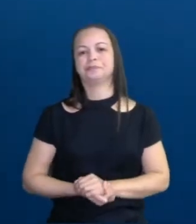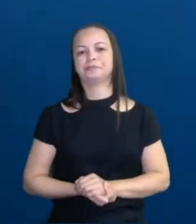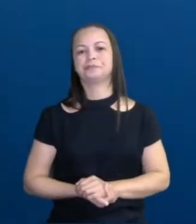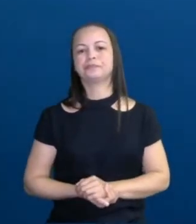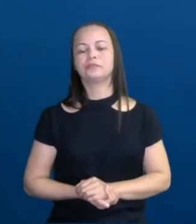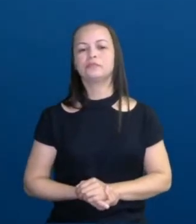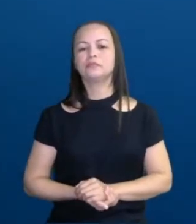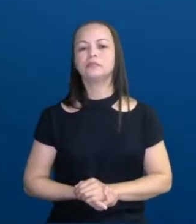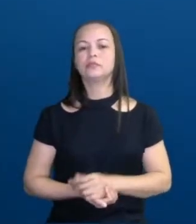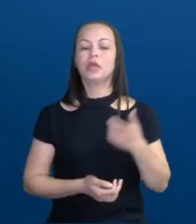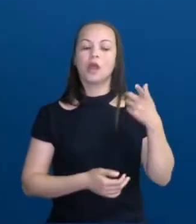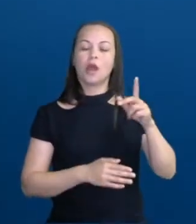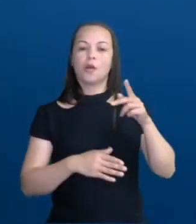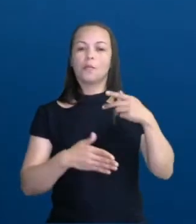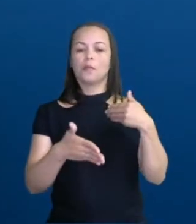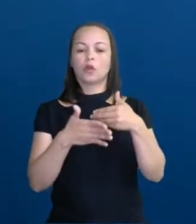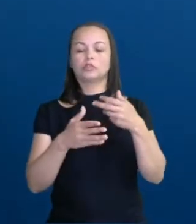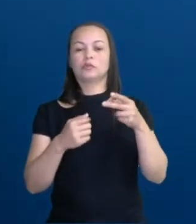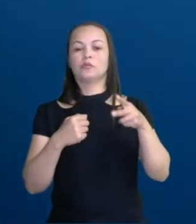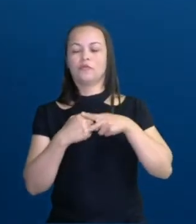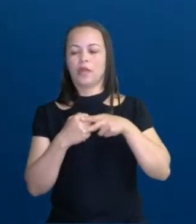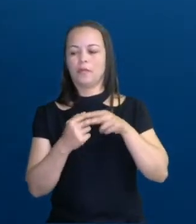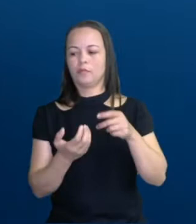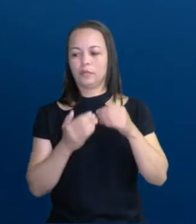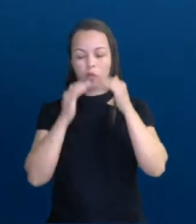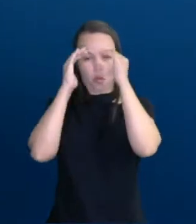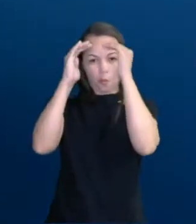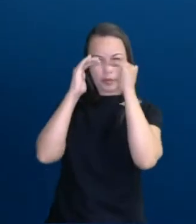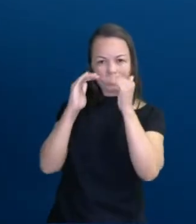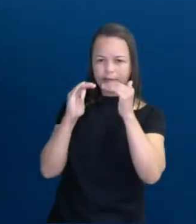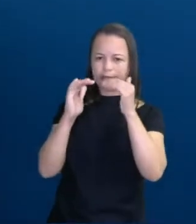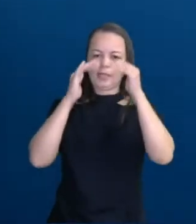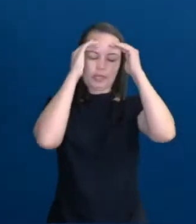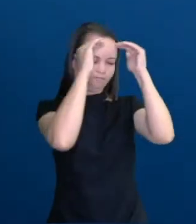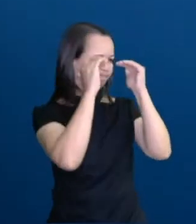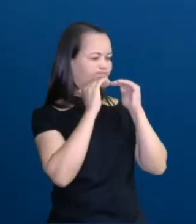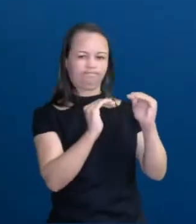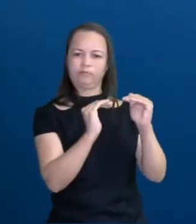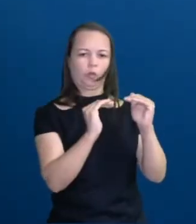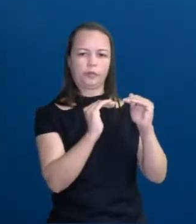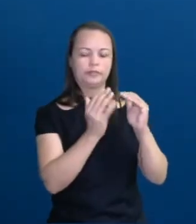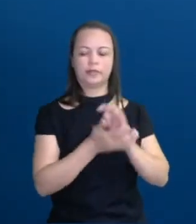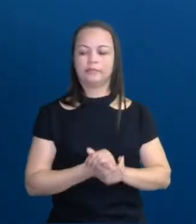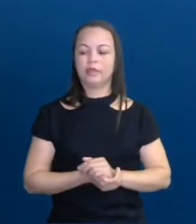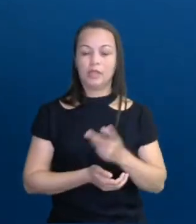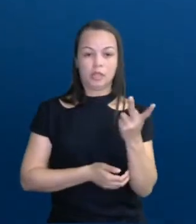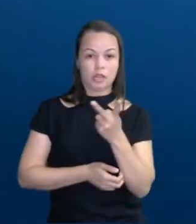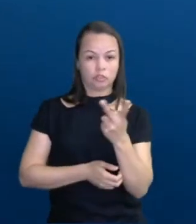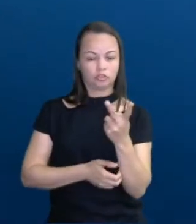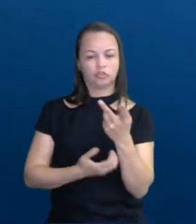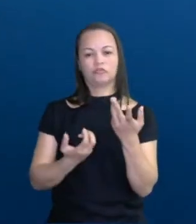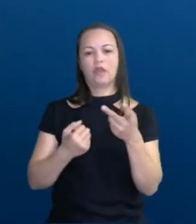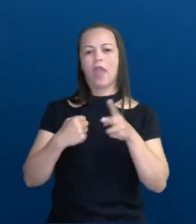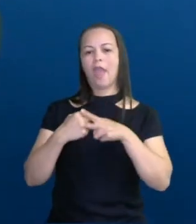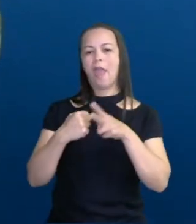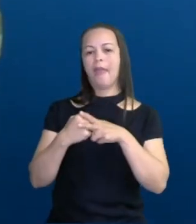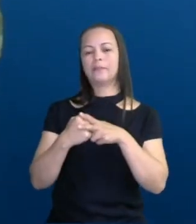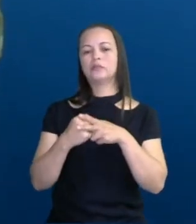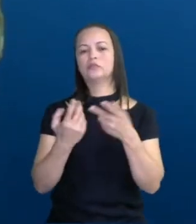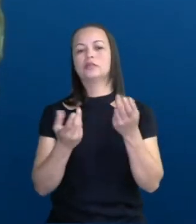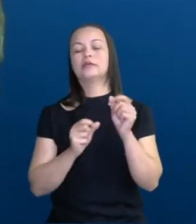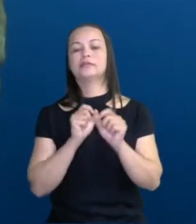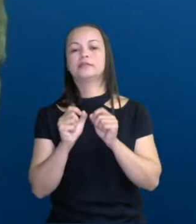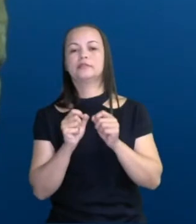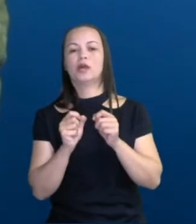próximo verbo verbo obedecer e verbo desobedecer esses verbos são transitivos